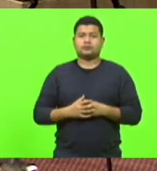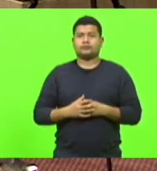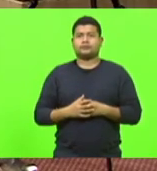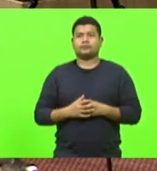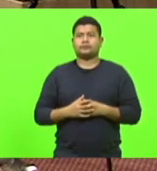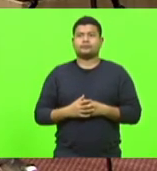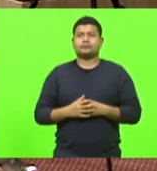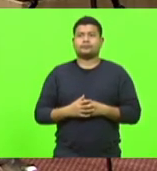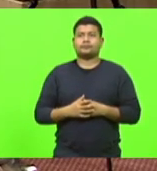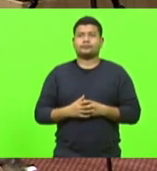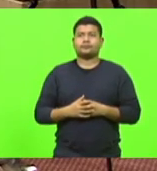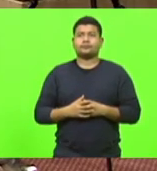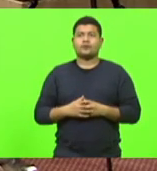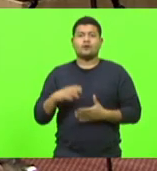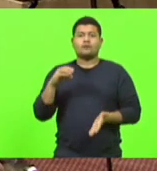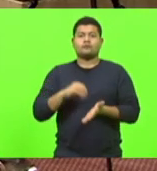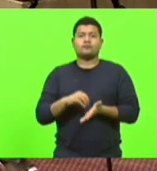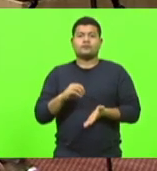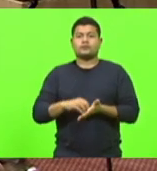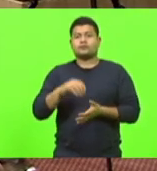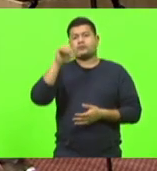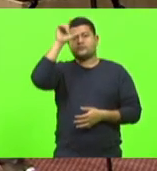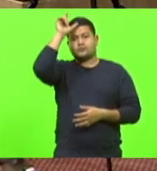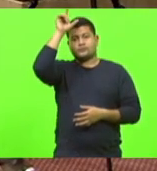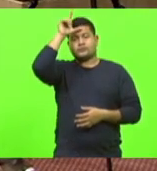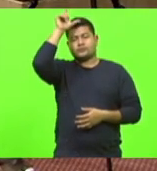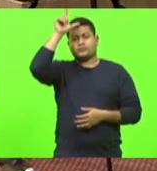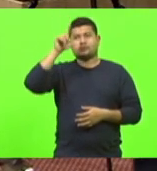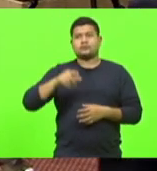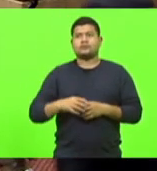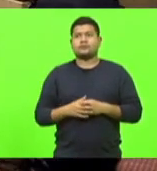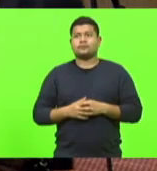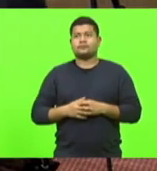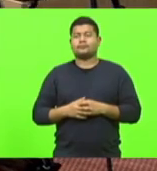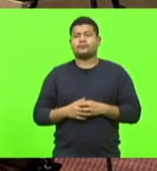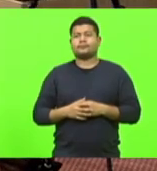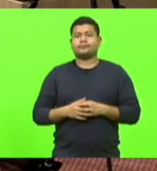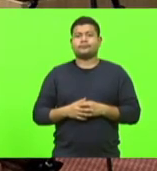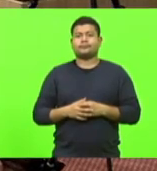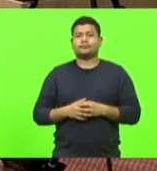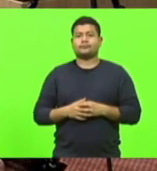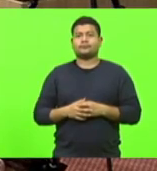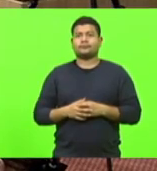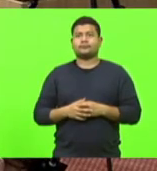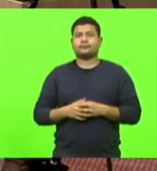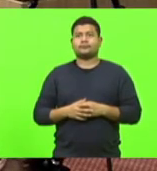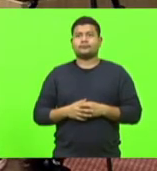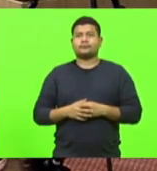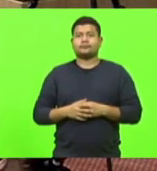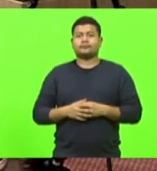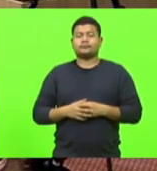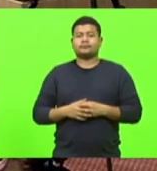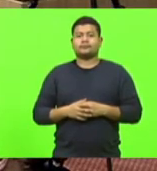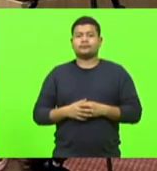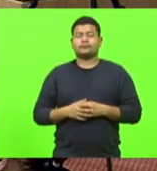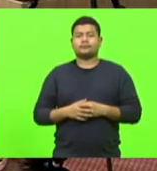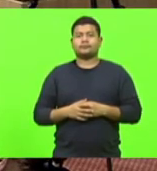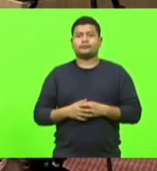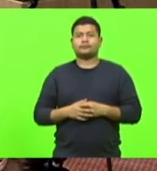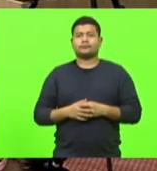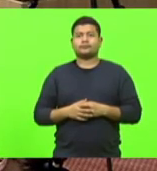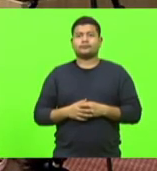consegui colher o voto do deputado Sargento Lima vossa excelência se estiverem tela presidente